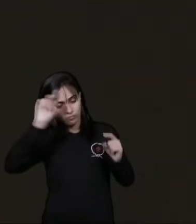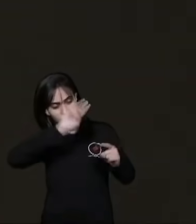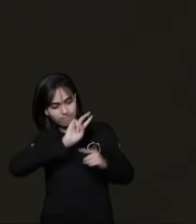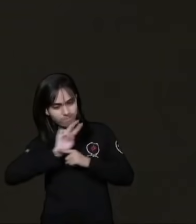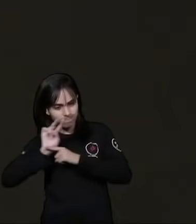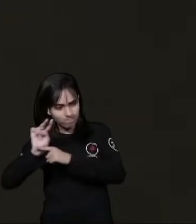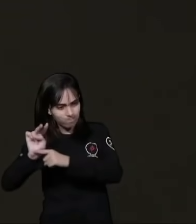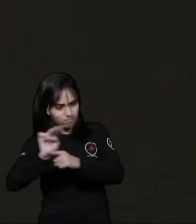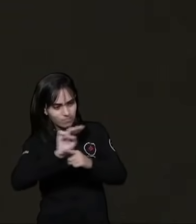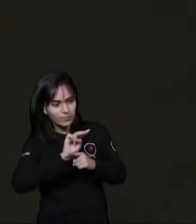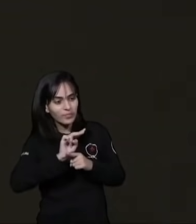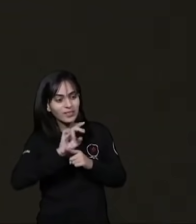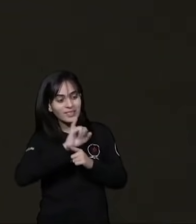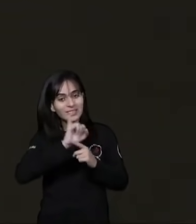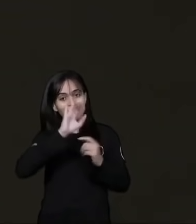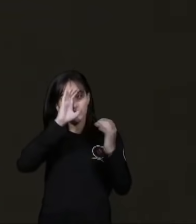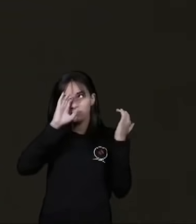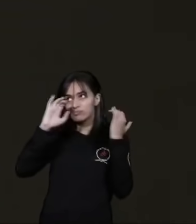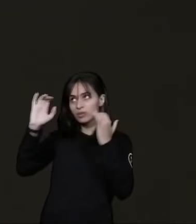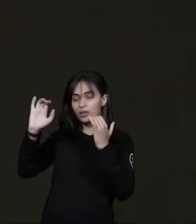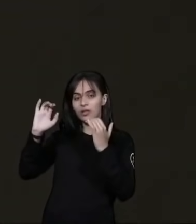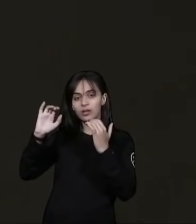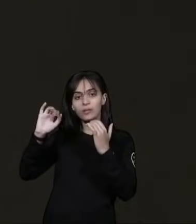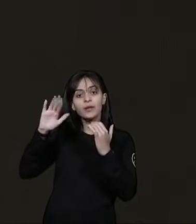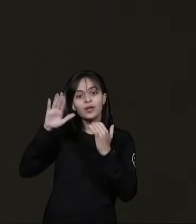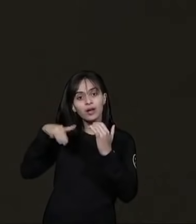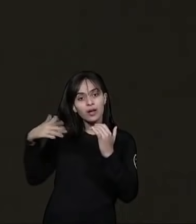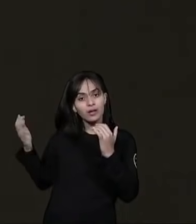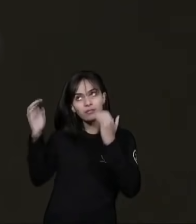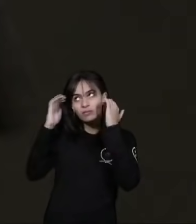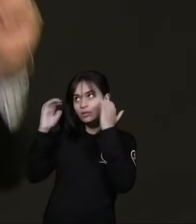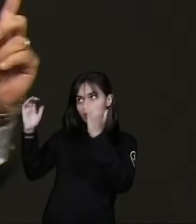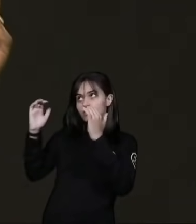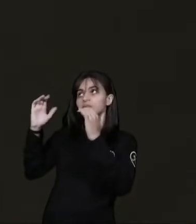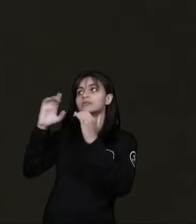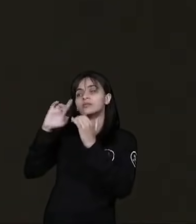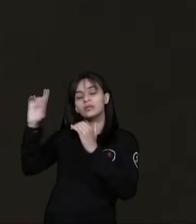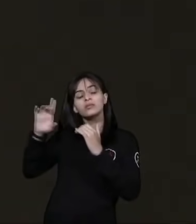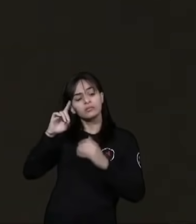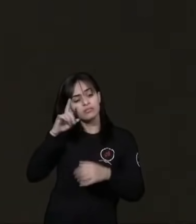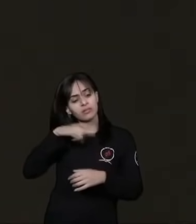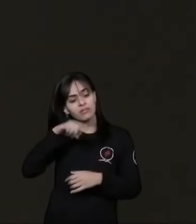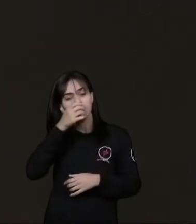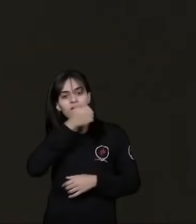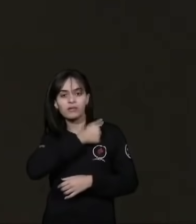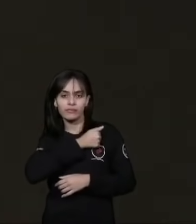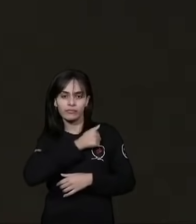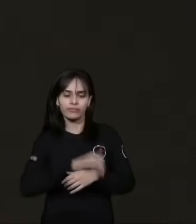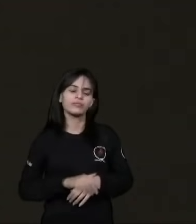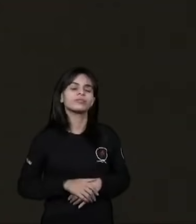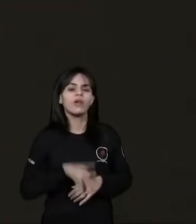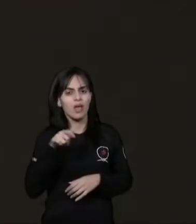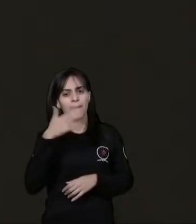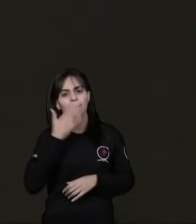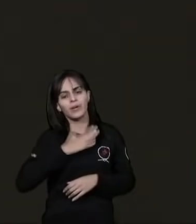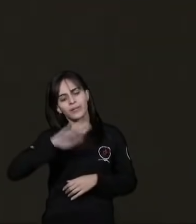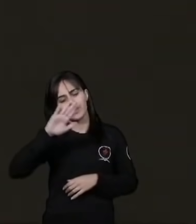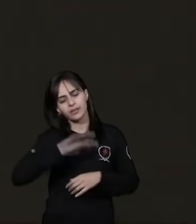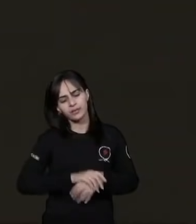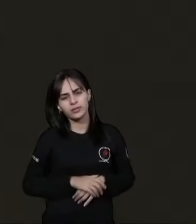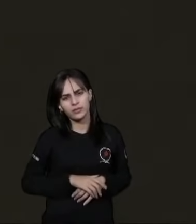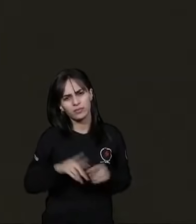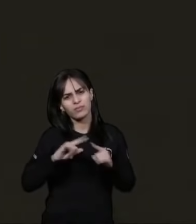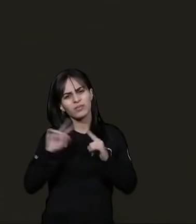é uma promessa uma promessa para quem para quem tem e os livra Isso é uma promessa